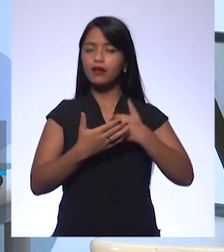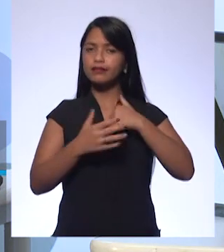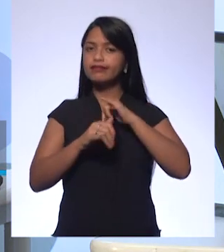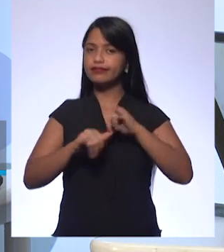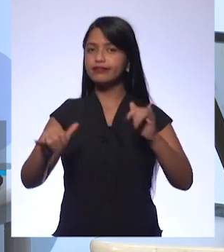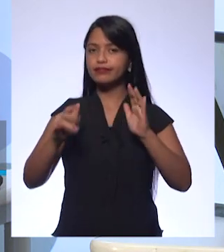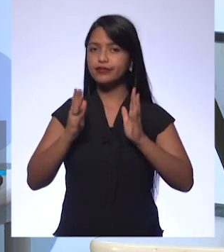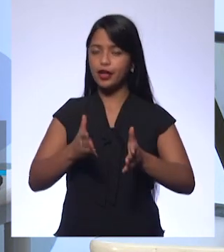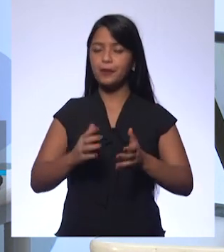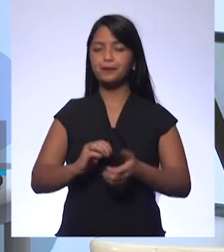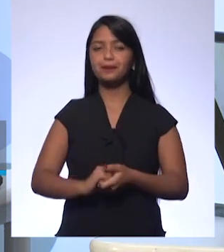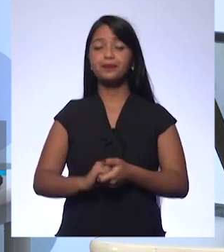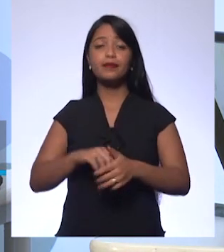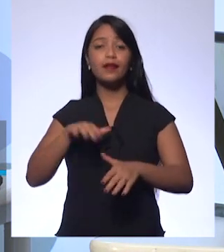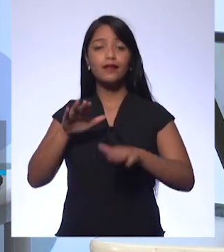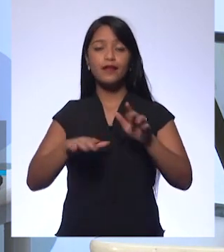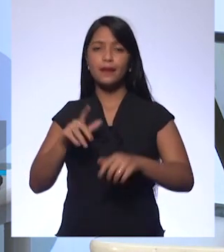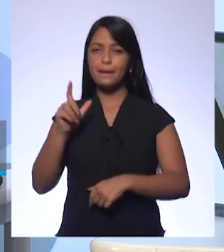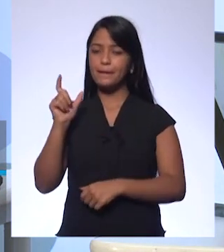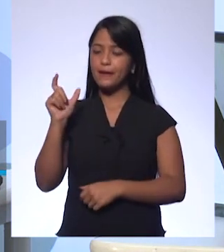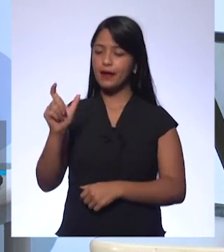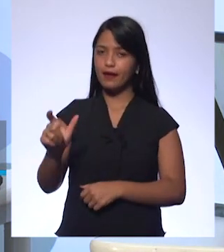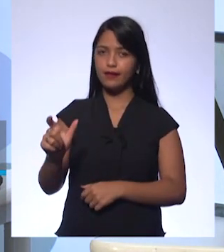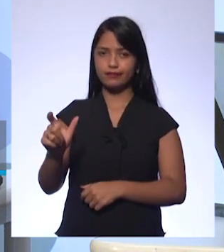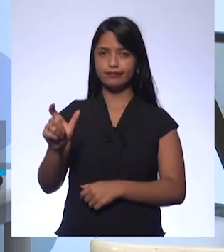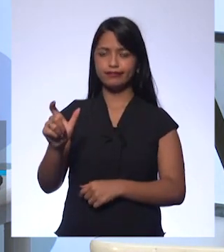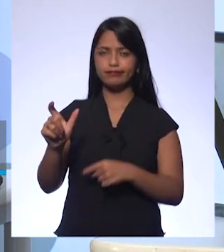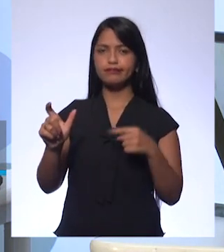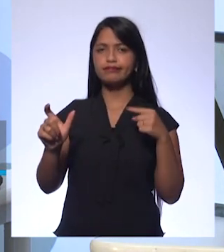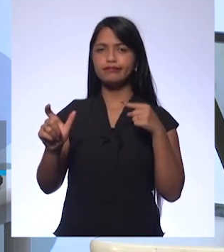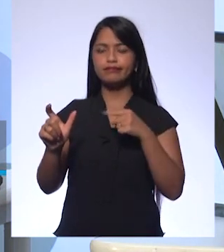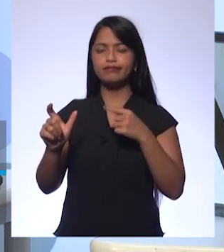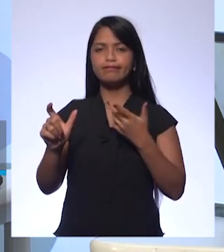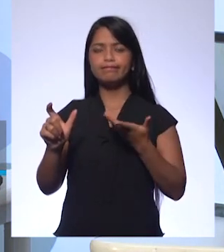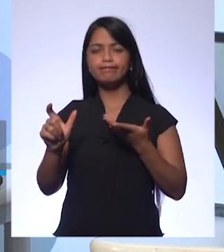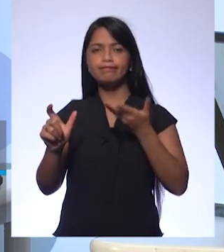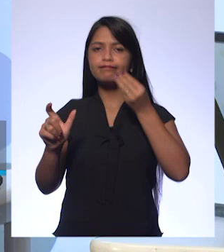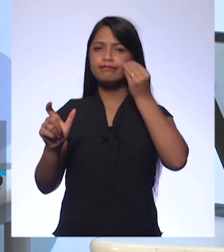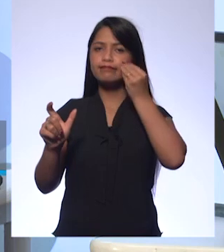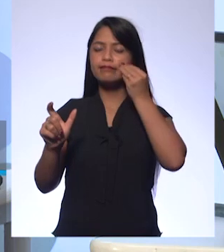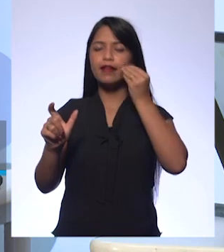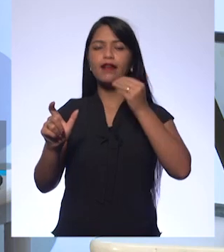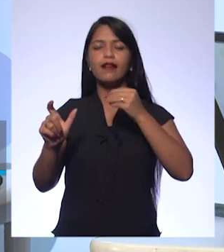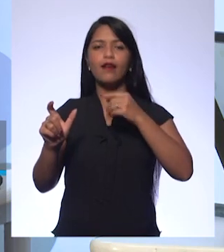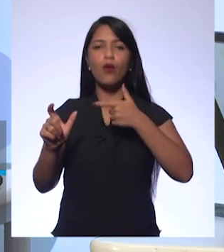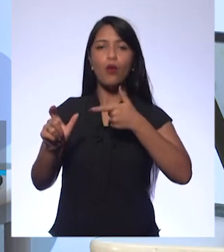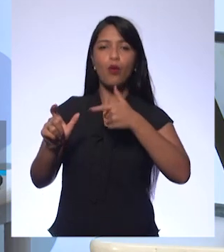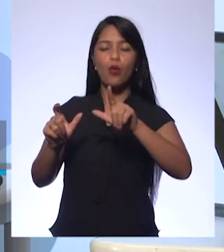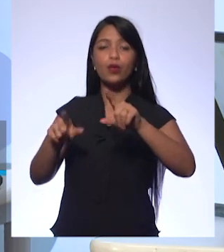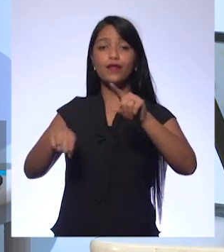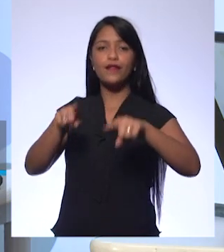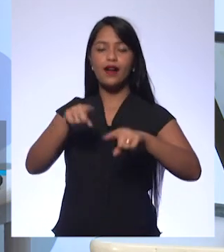às vezes a gente tem uma palavrinha ou outra que tenta assim, levar para uma outra variante, que eu acho que a nossa língua ela é muito rica e